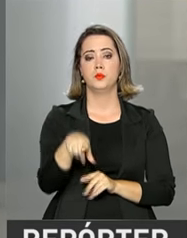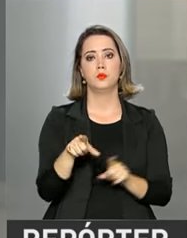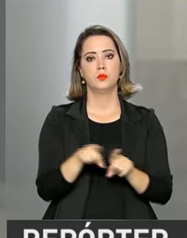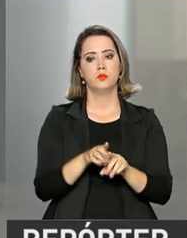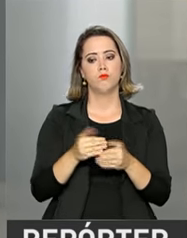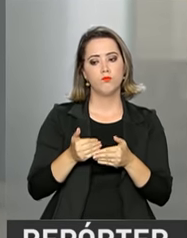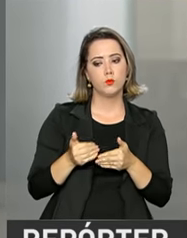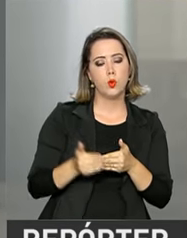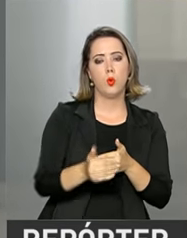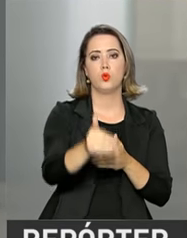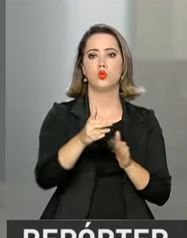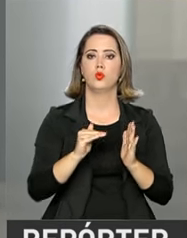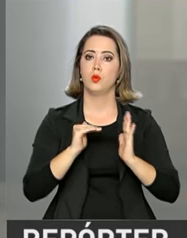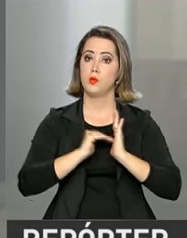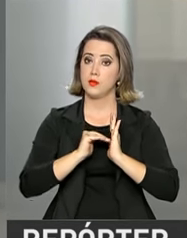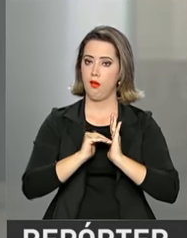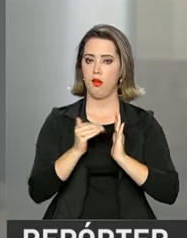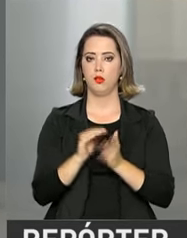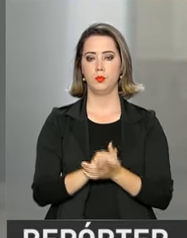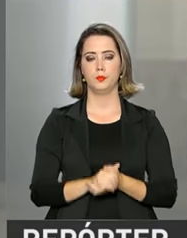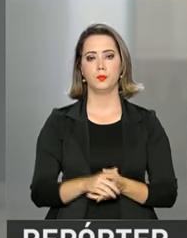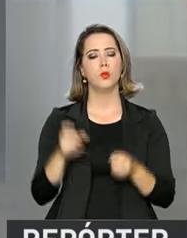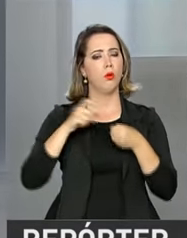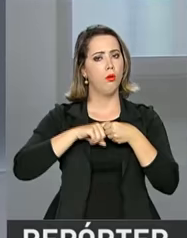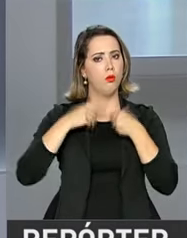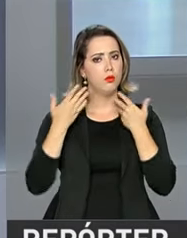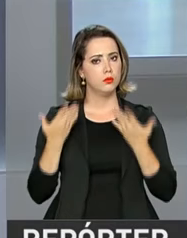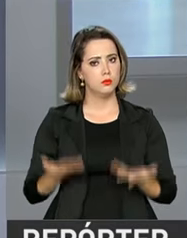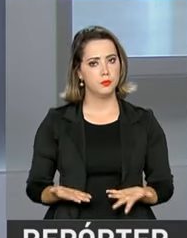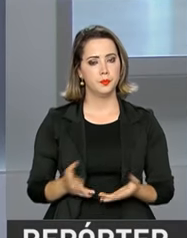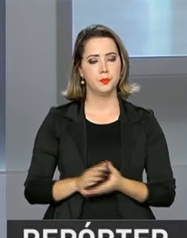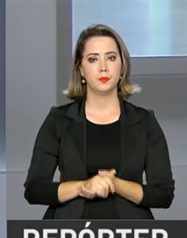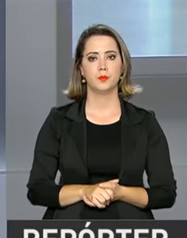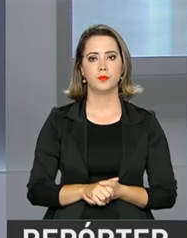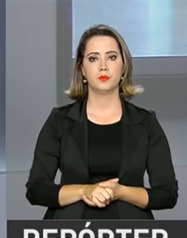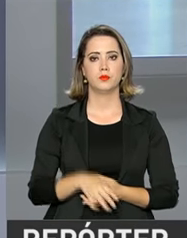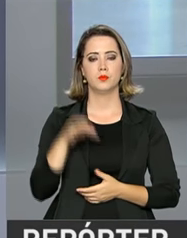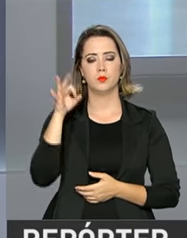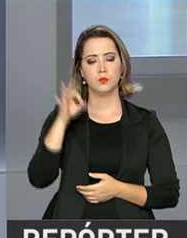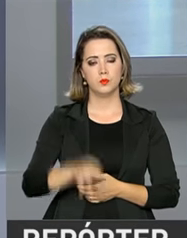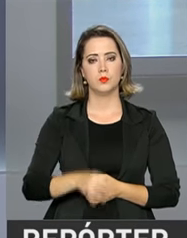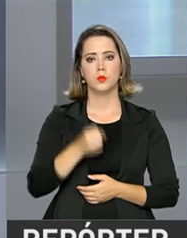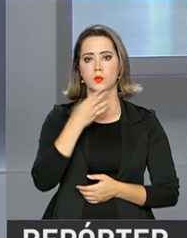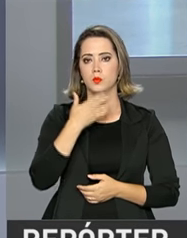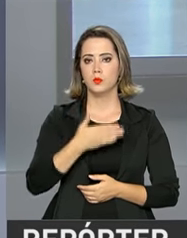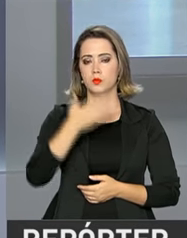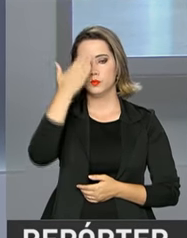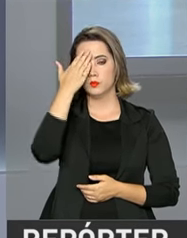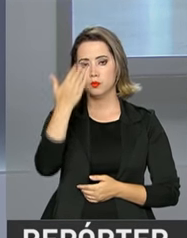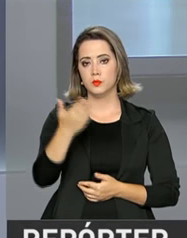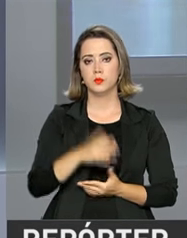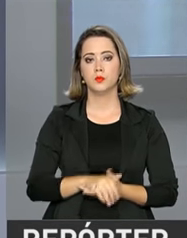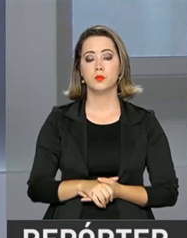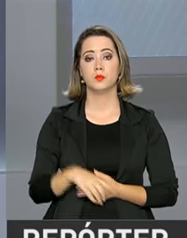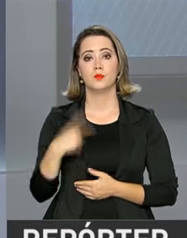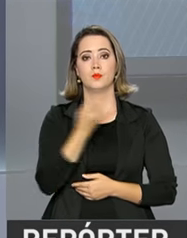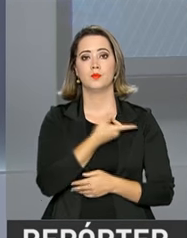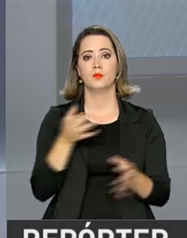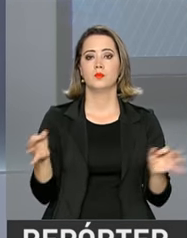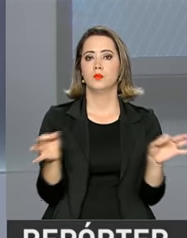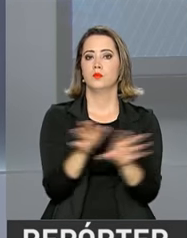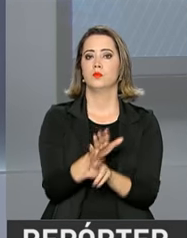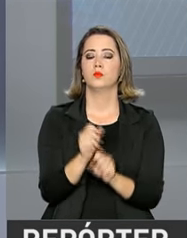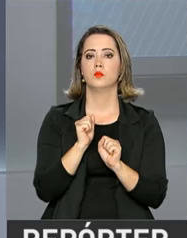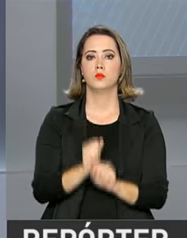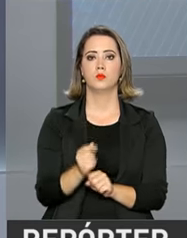segue para o senado eu volto como seu estúdio roberto está muito bom paulo obrigado por essas informações e nós ficamos por